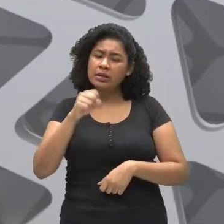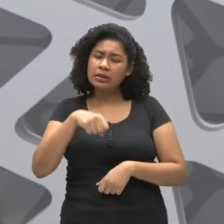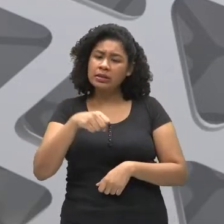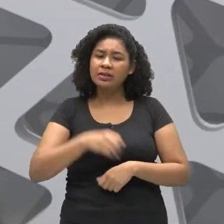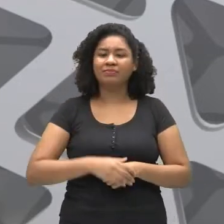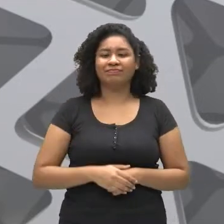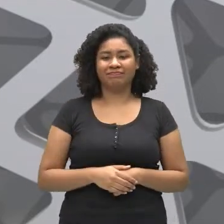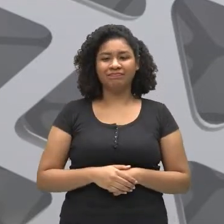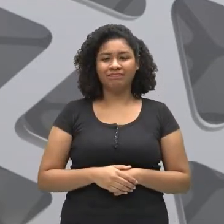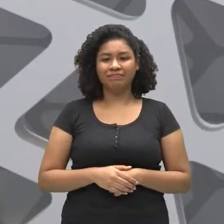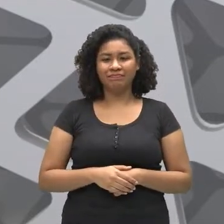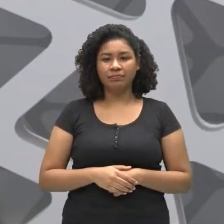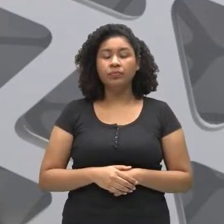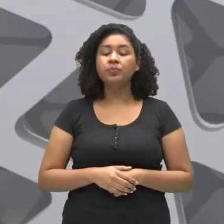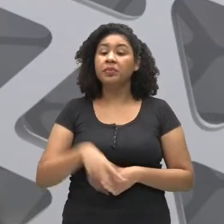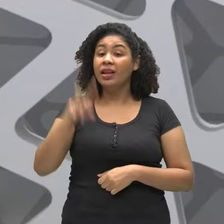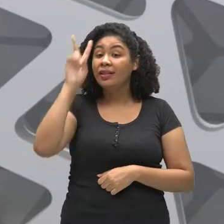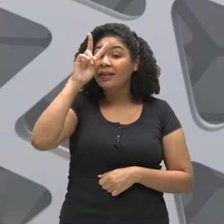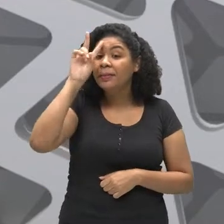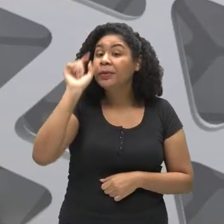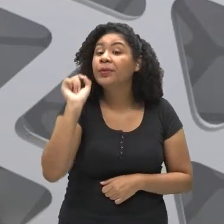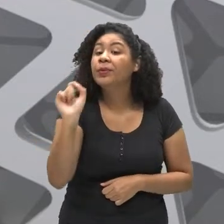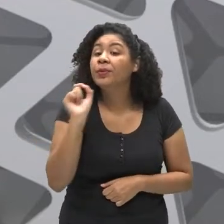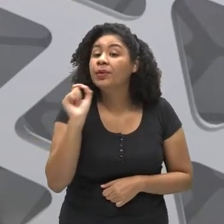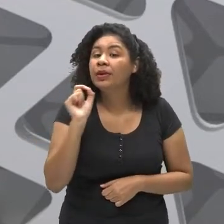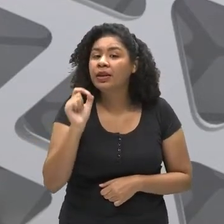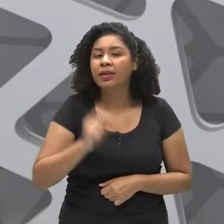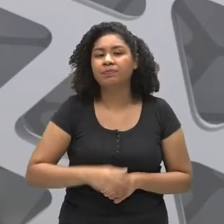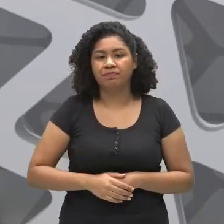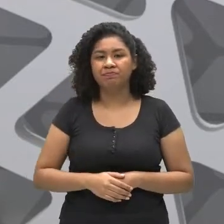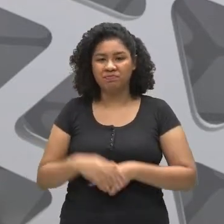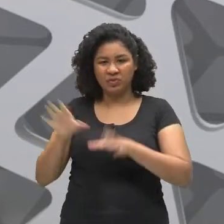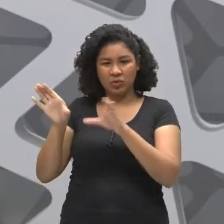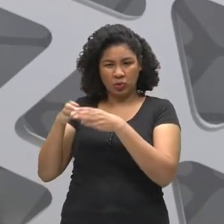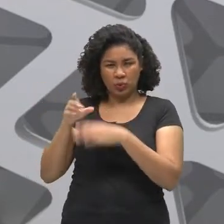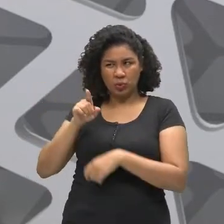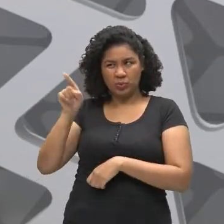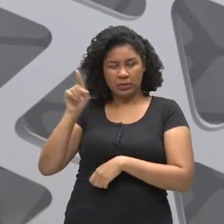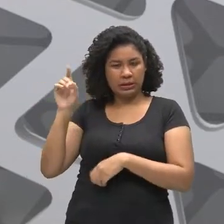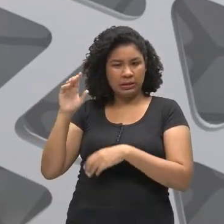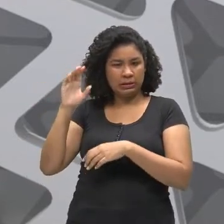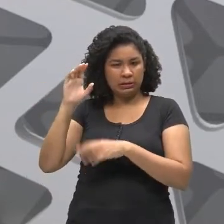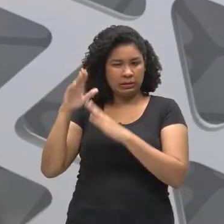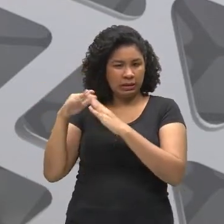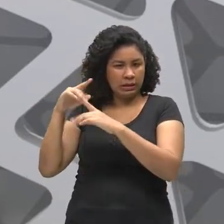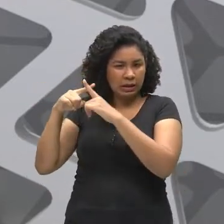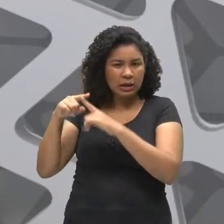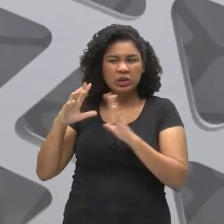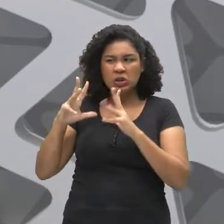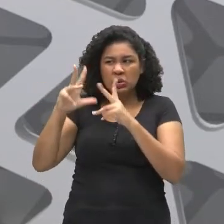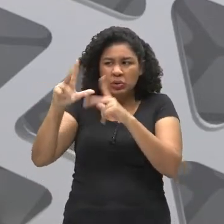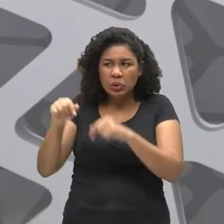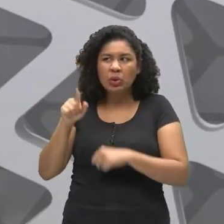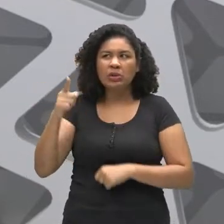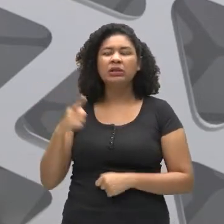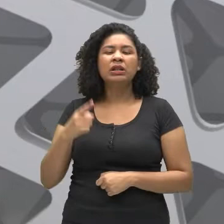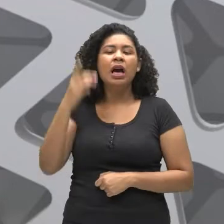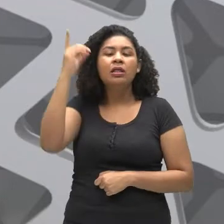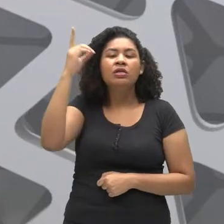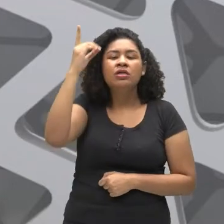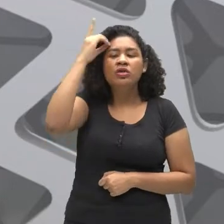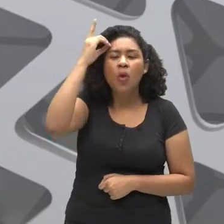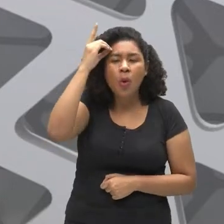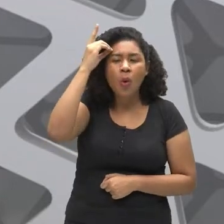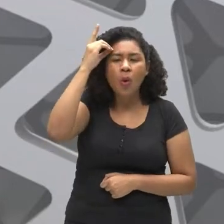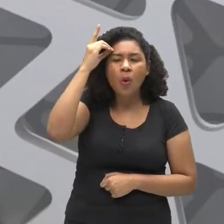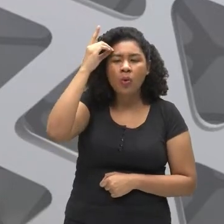Lembre-se também que eu estou falando que no clero, quem estava lá, nem todo mundo tinha talento. Tinha vocação, como a gente diz. Lembram que eu disse isso